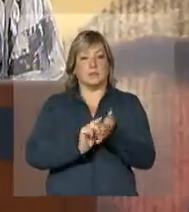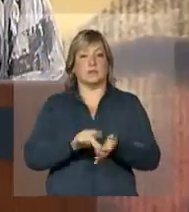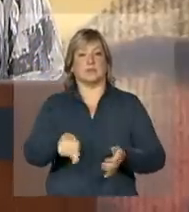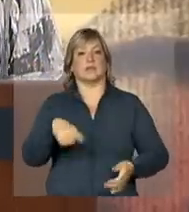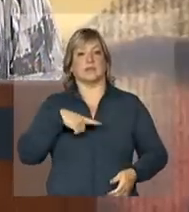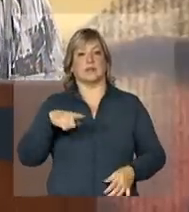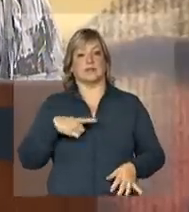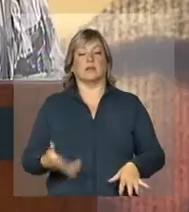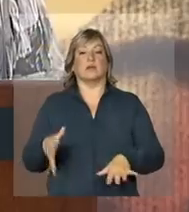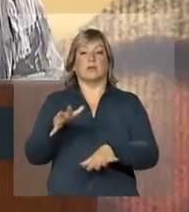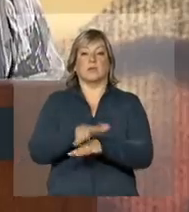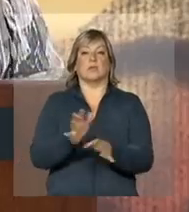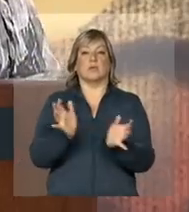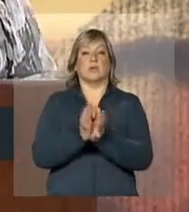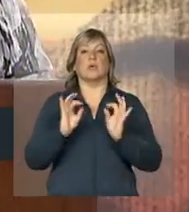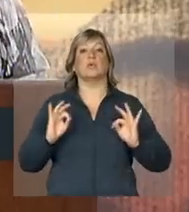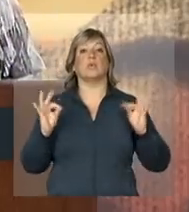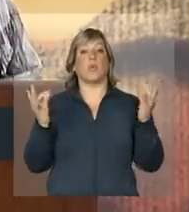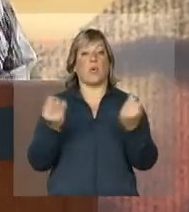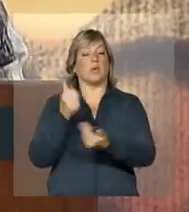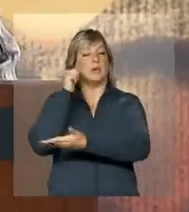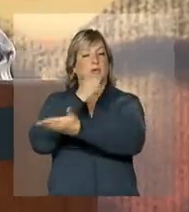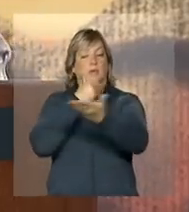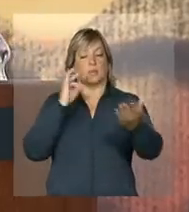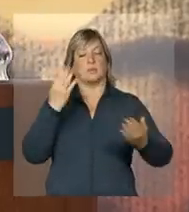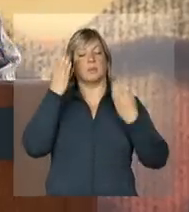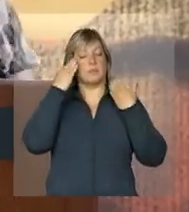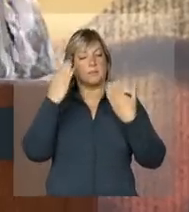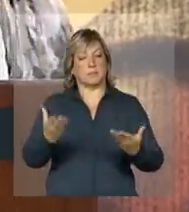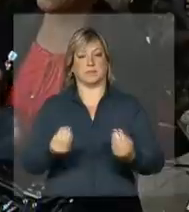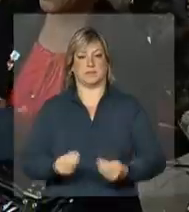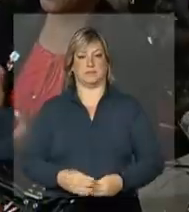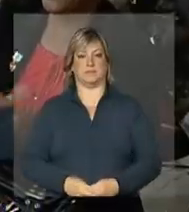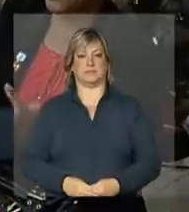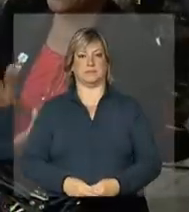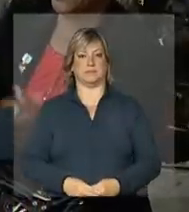inclua a todos e a todas muito